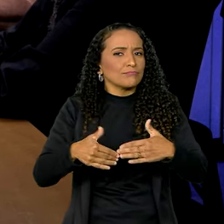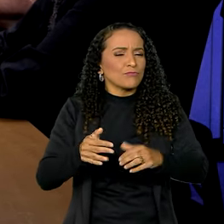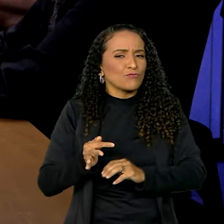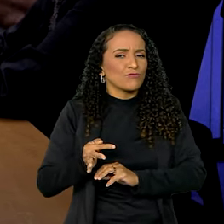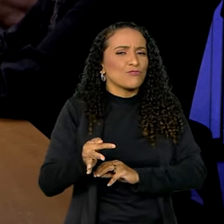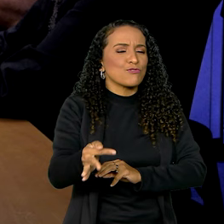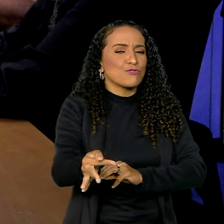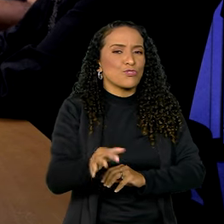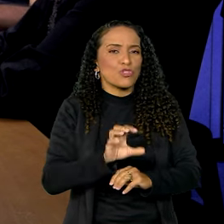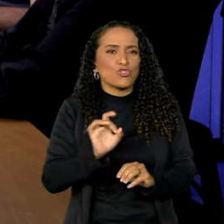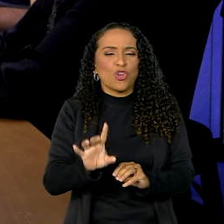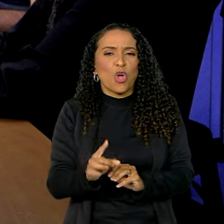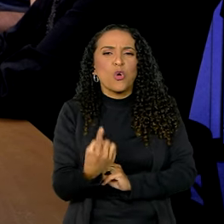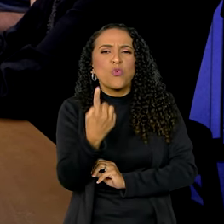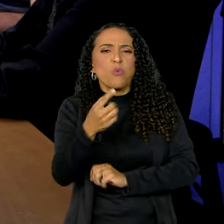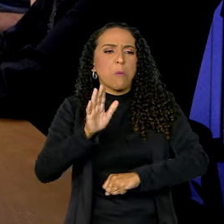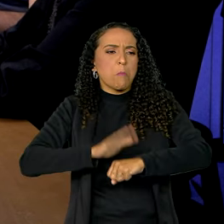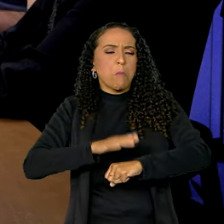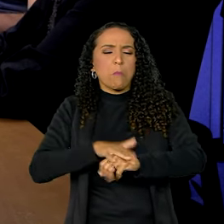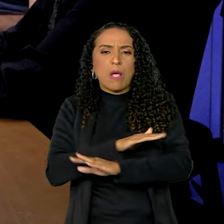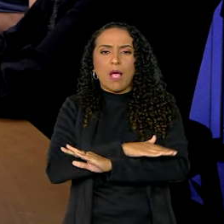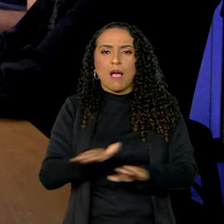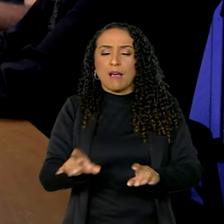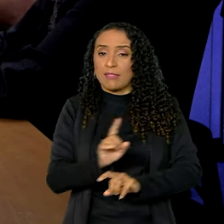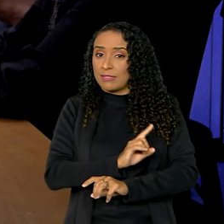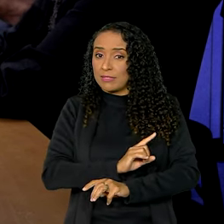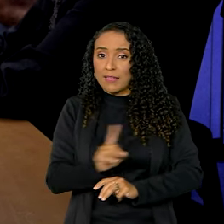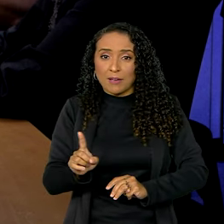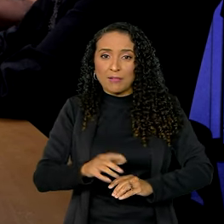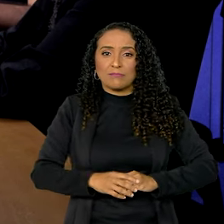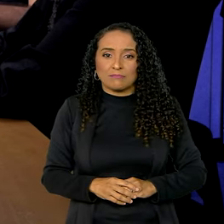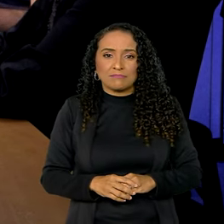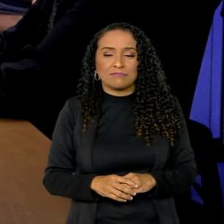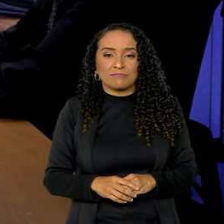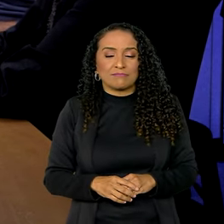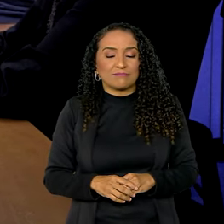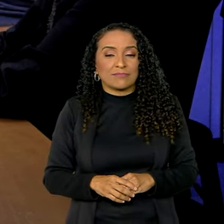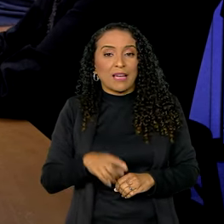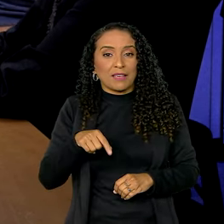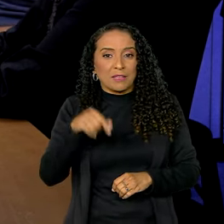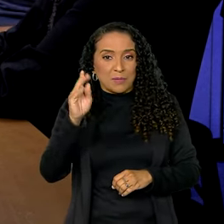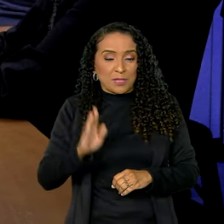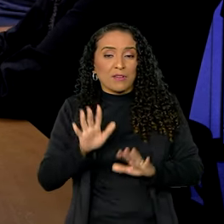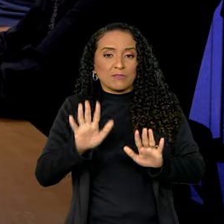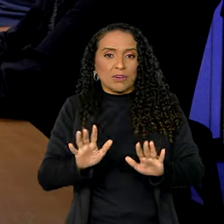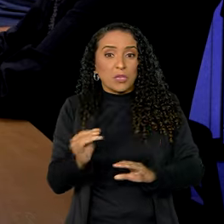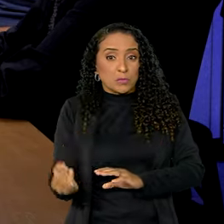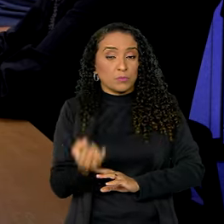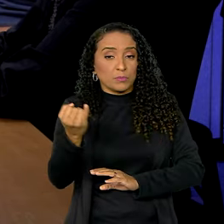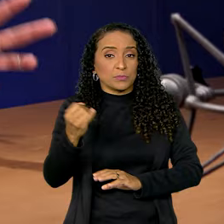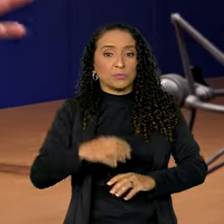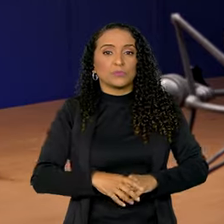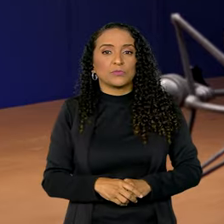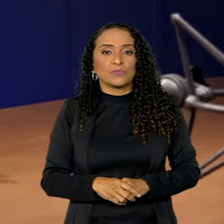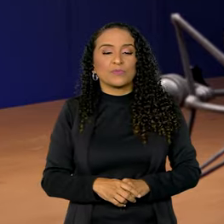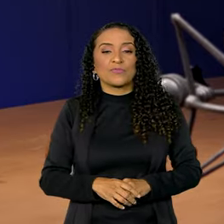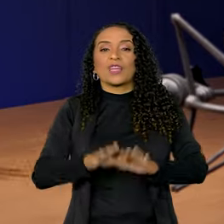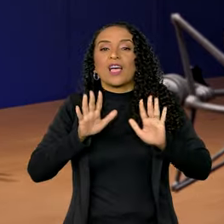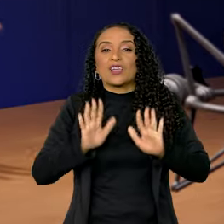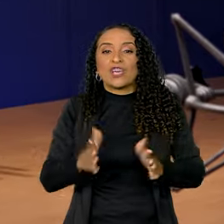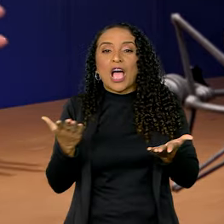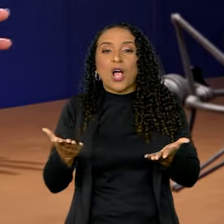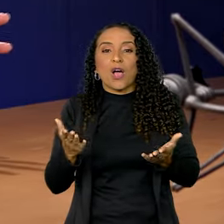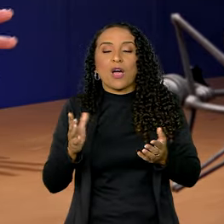né E não vai ser só um momento H que emergiu aqui na no Brasil isso foi muito importante já vou